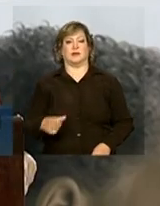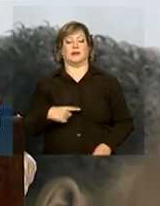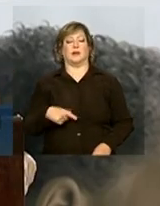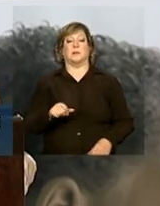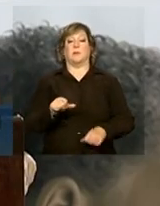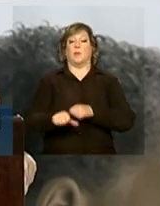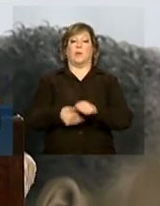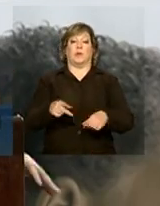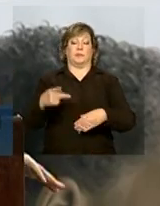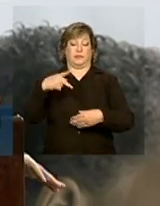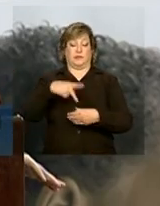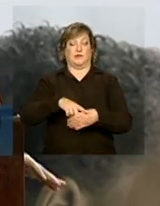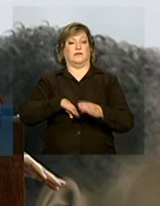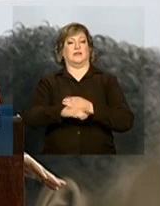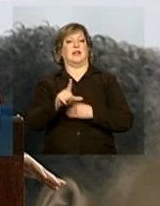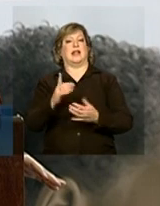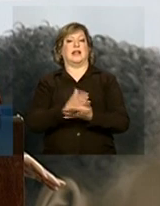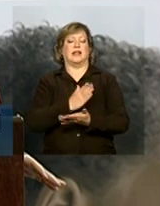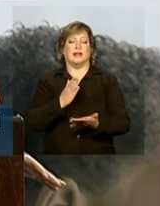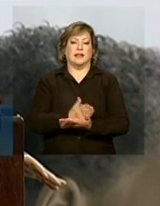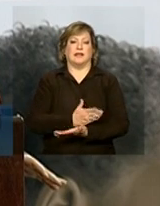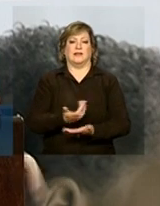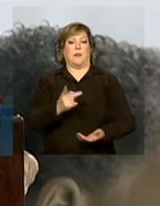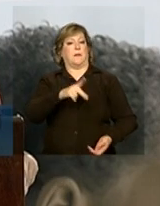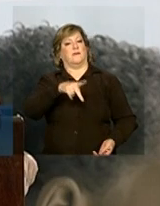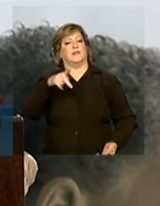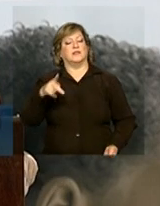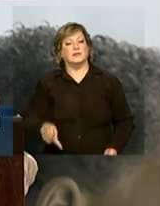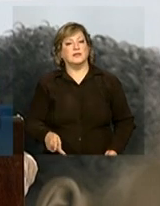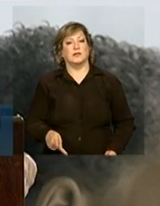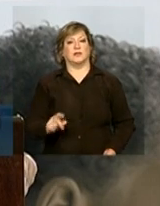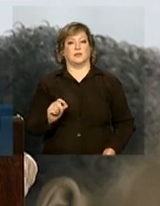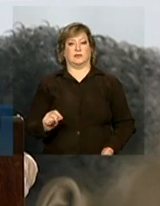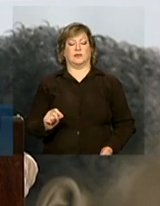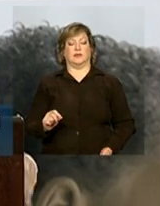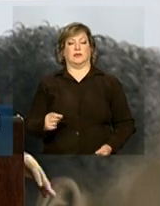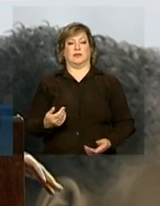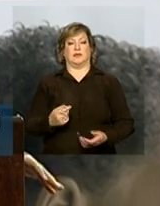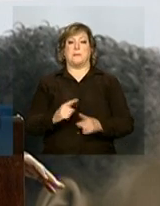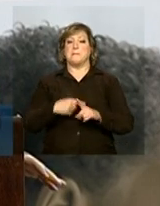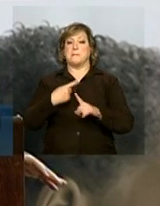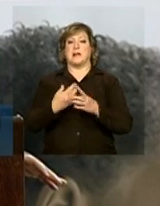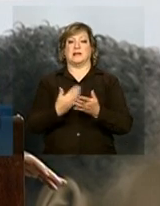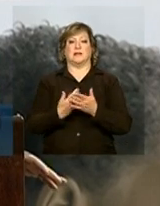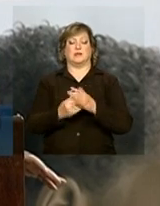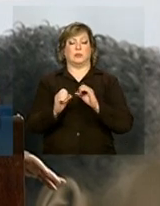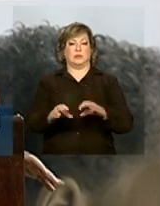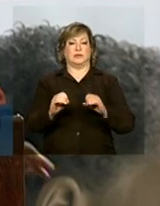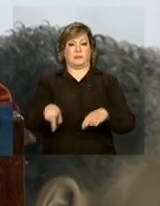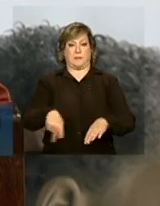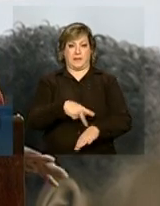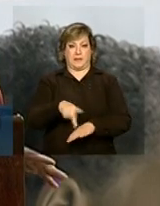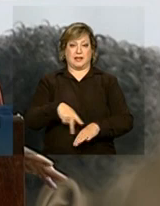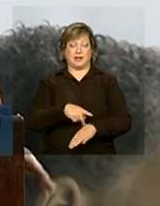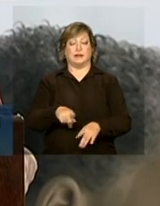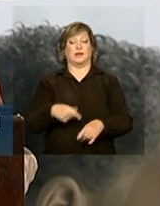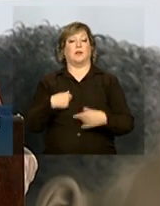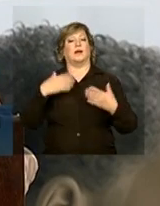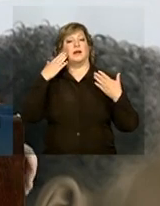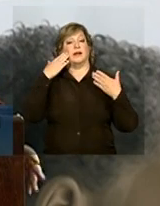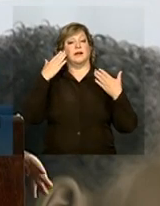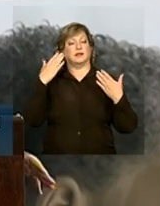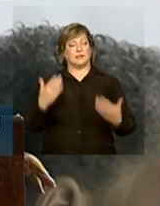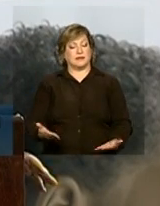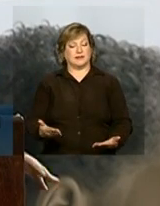transformar petróleo em livros, em professores, em mais educação para o nosso país, eu